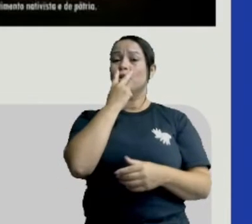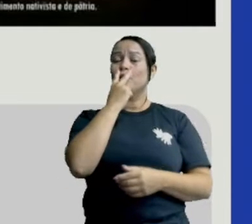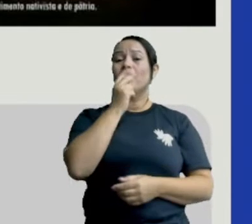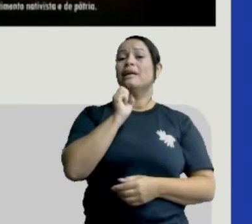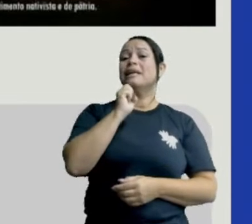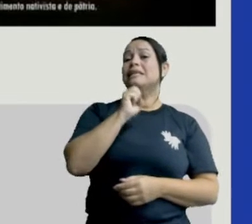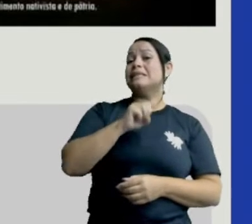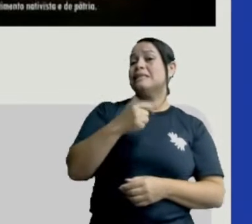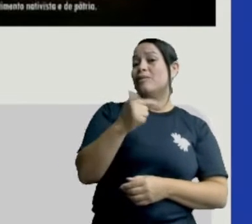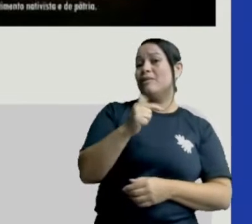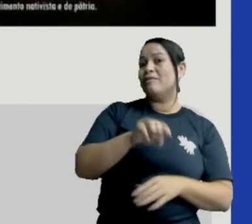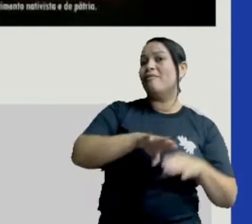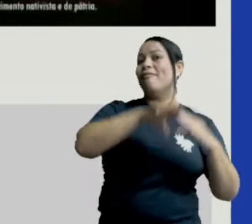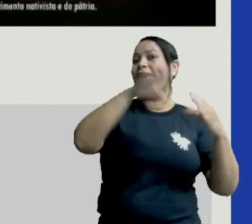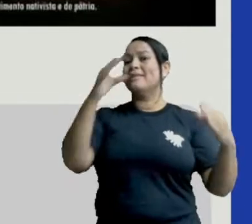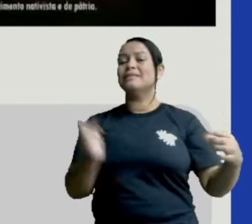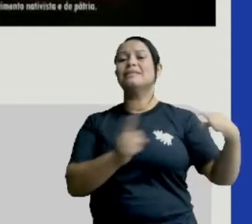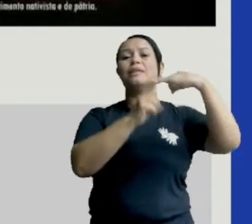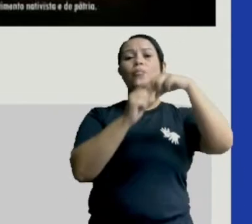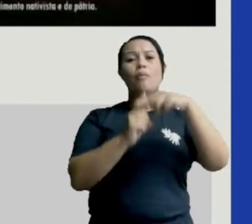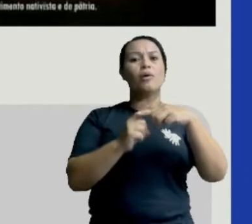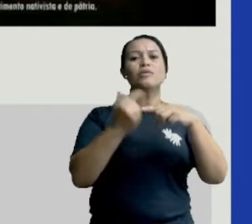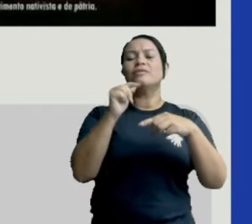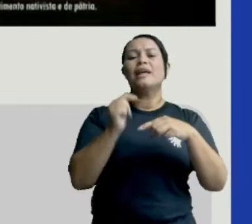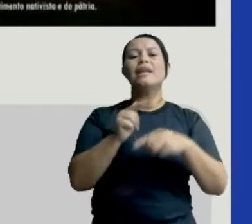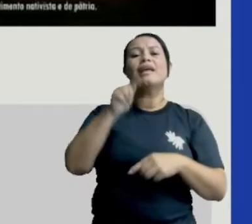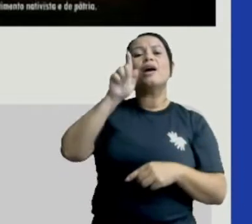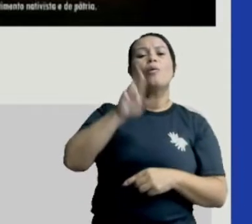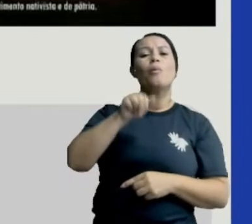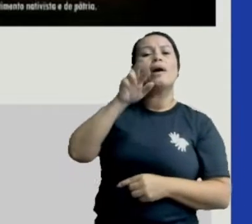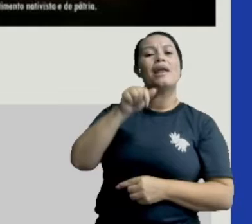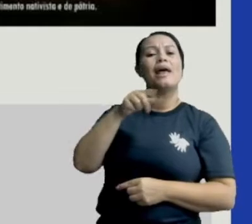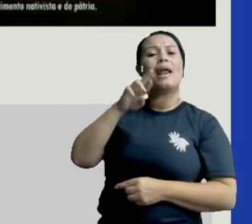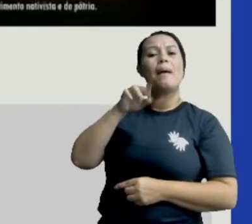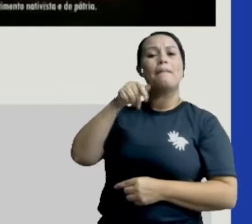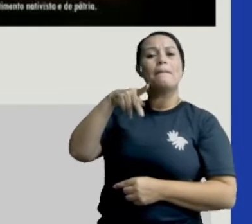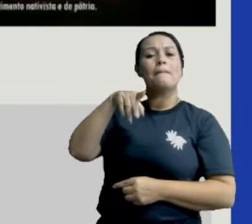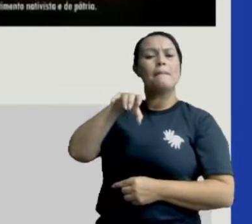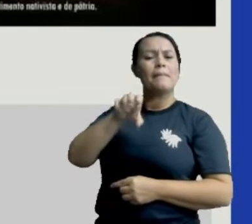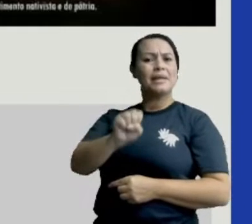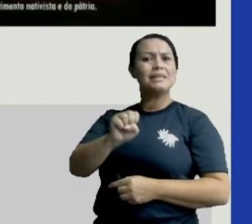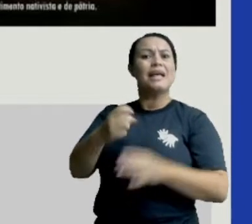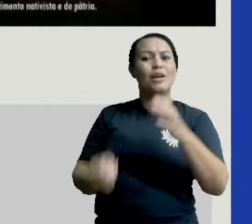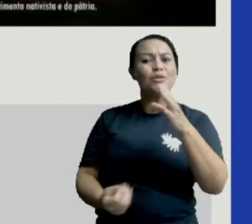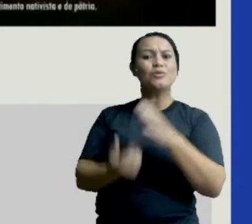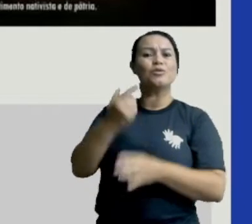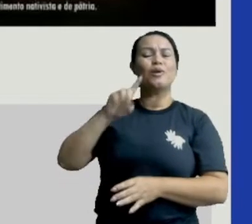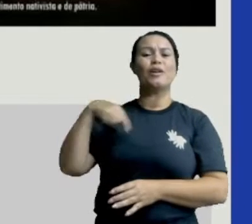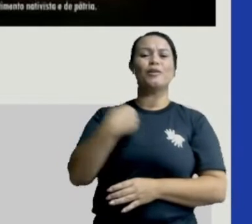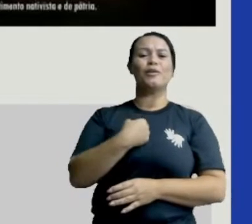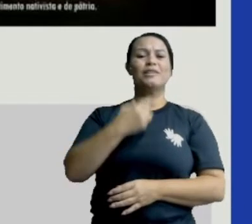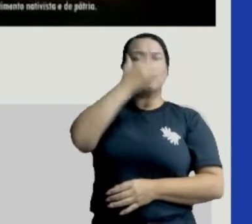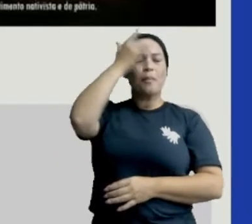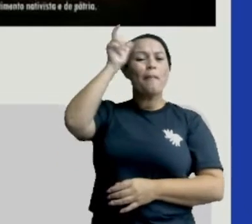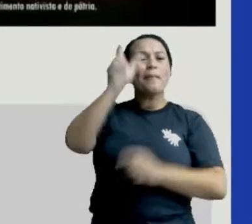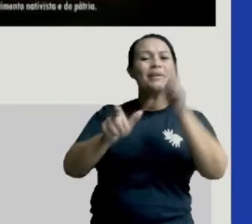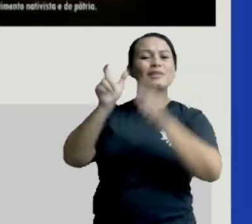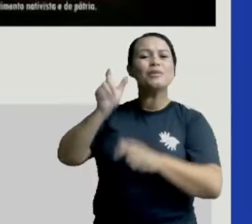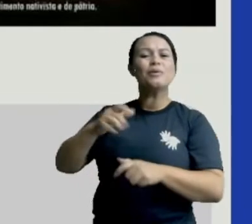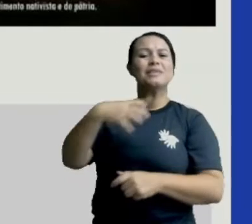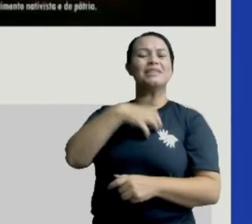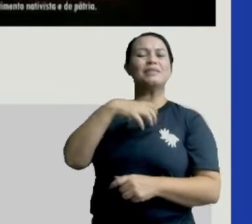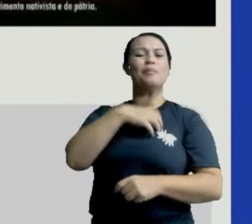haveria Guararapes. Em Tabocas germinou a nossa gente, o sentimento nativista e de